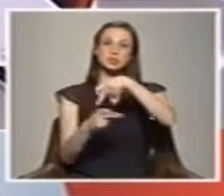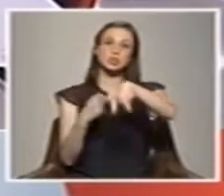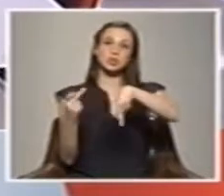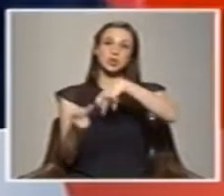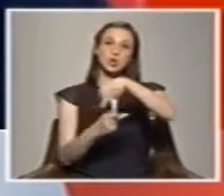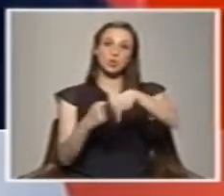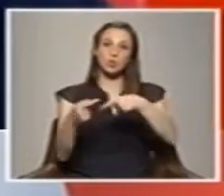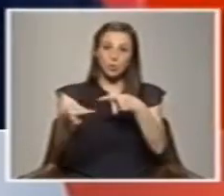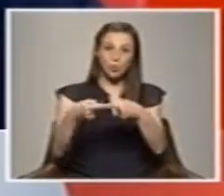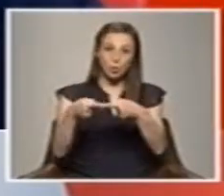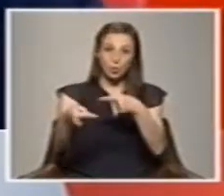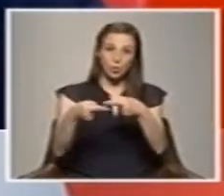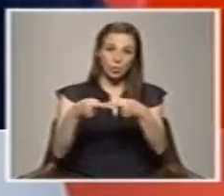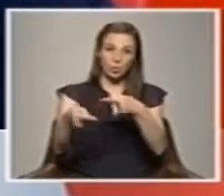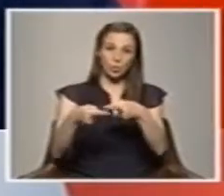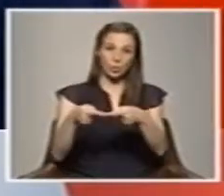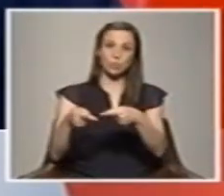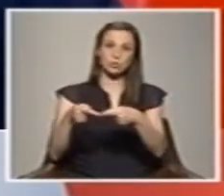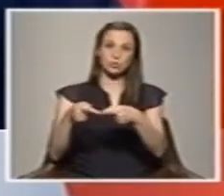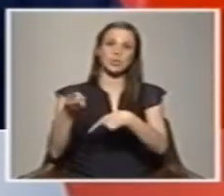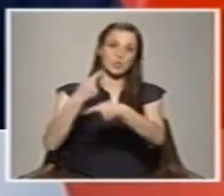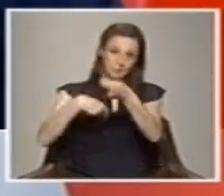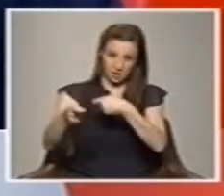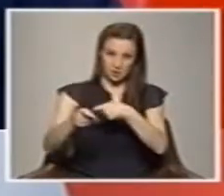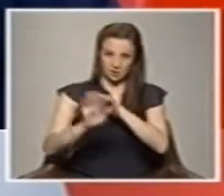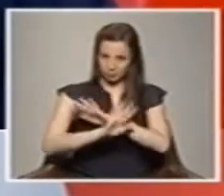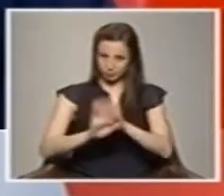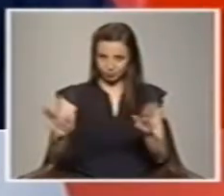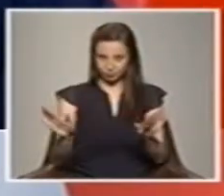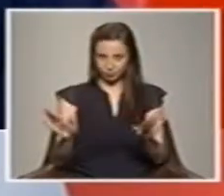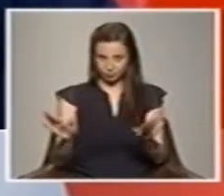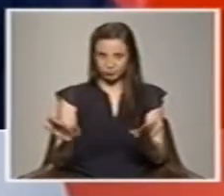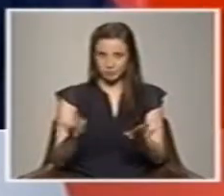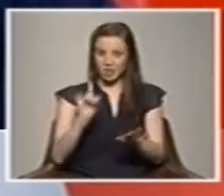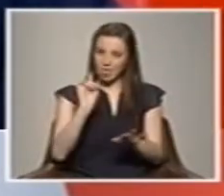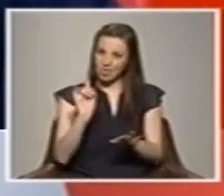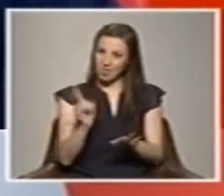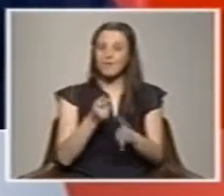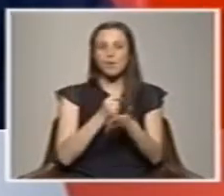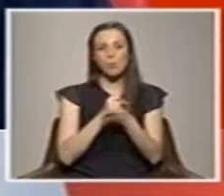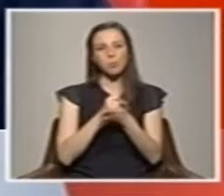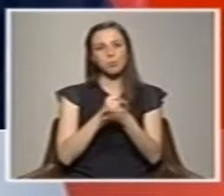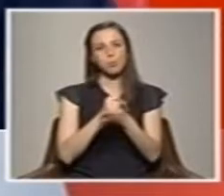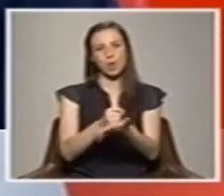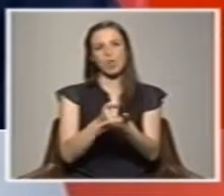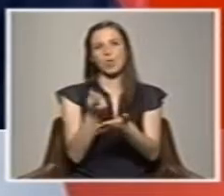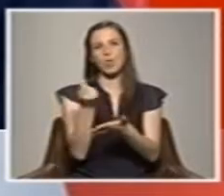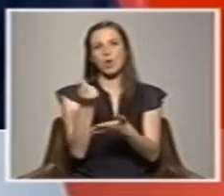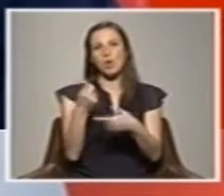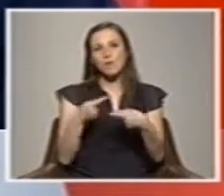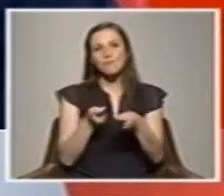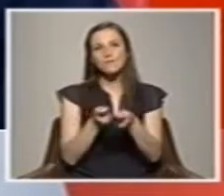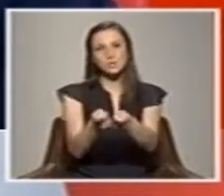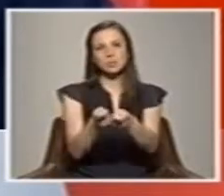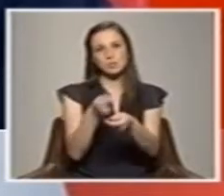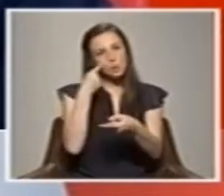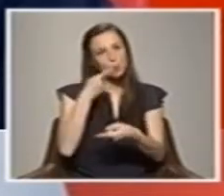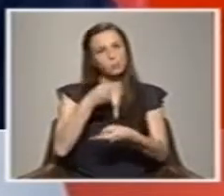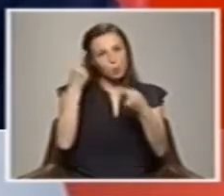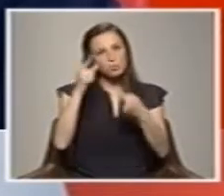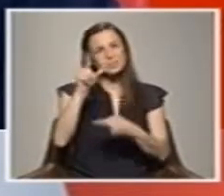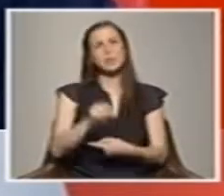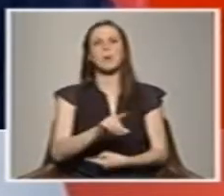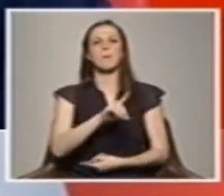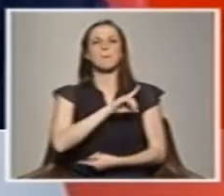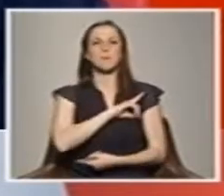mais curtos e alternativos à grande distribuição. Ponto número um, e isso deve ser apoiado com investimento público e